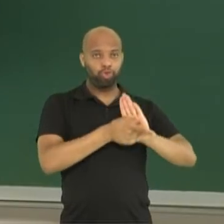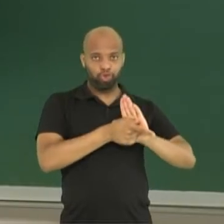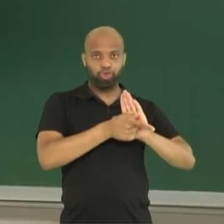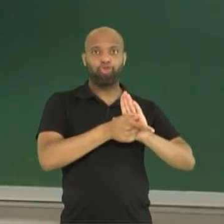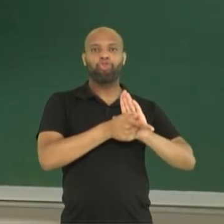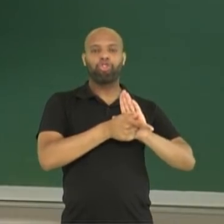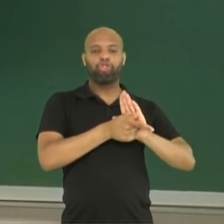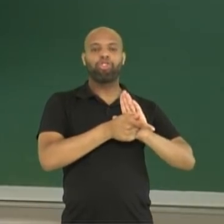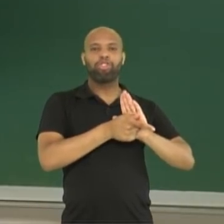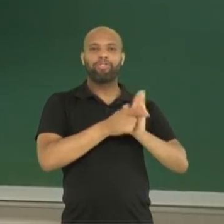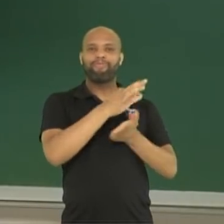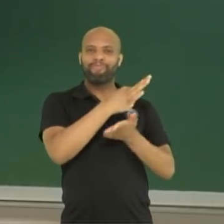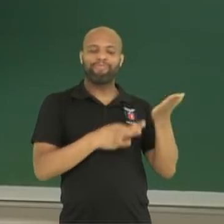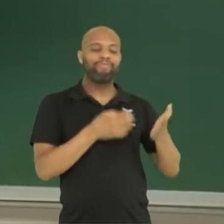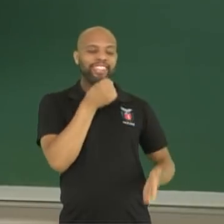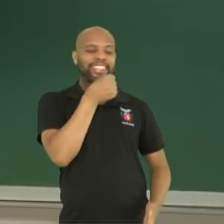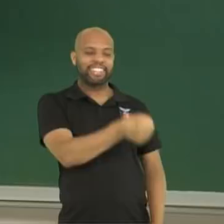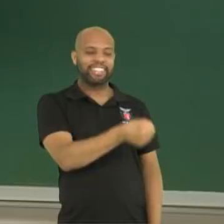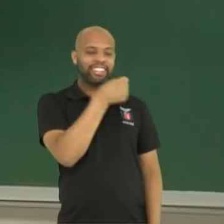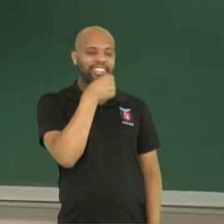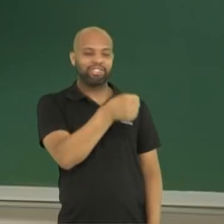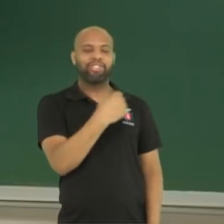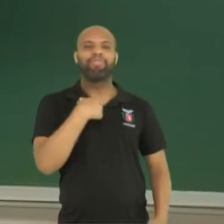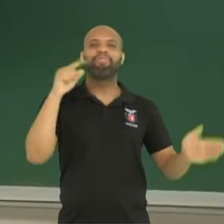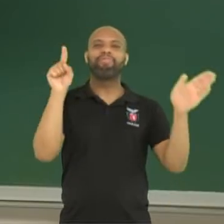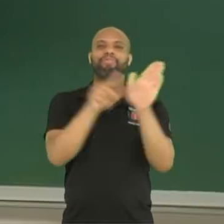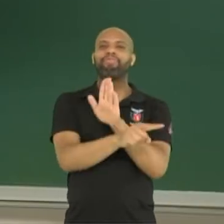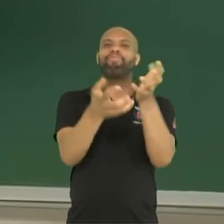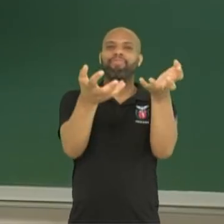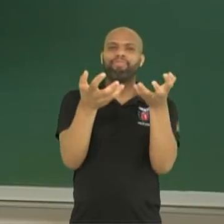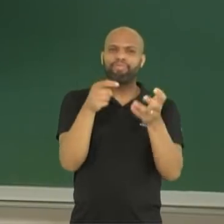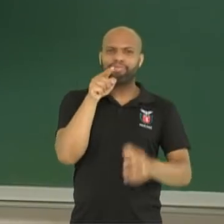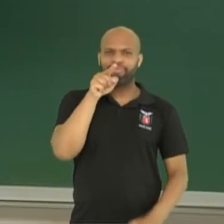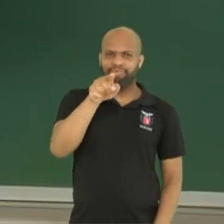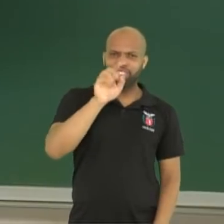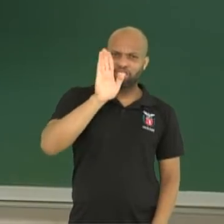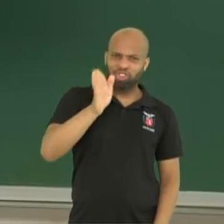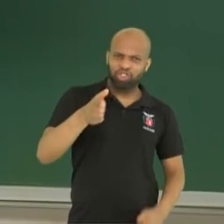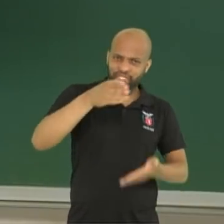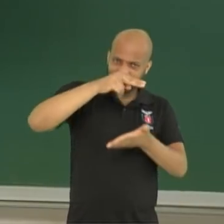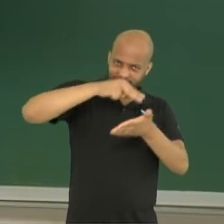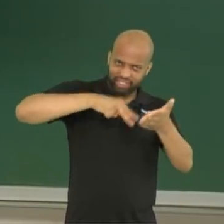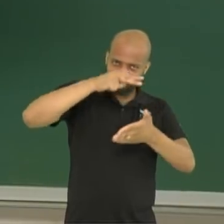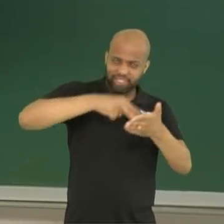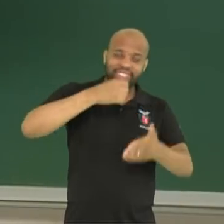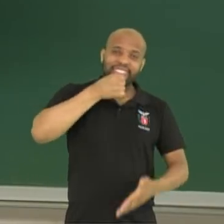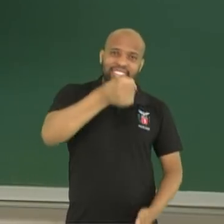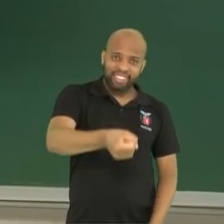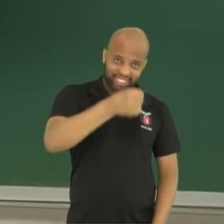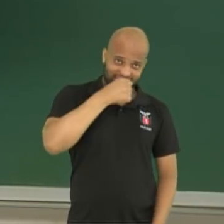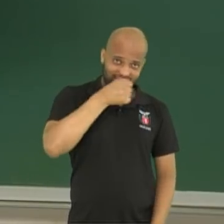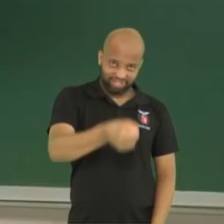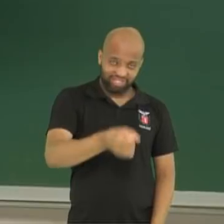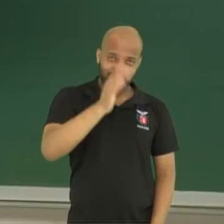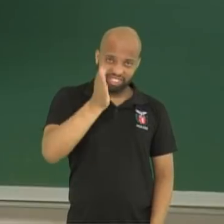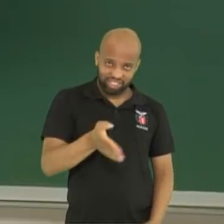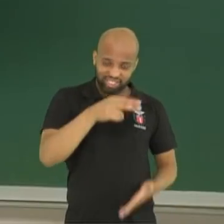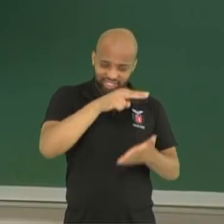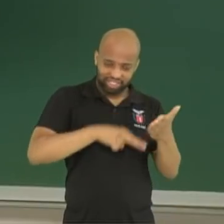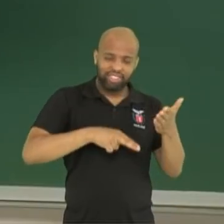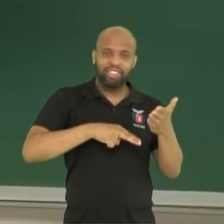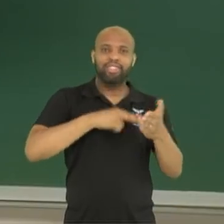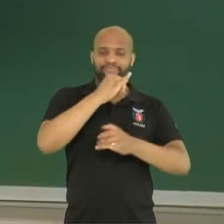textual entrevista. Agora eu quero perguntar uma coisinha para vocês. Vocês já leram entrevistas por aí? Pela